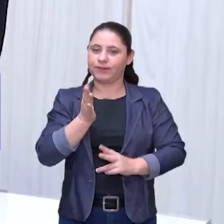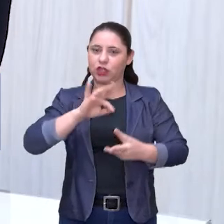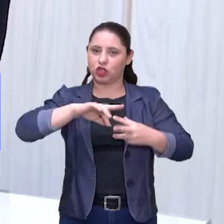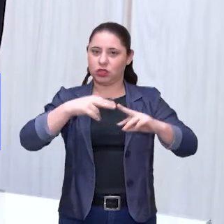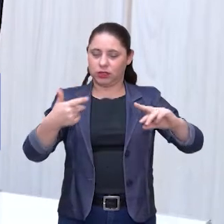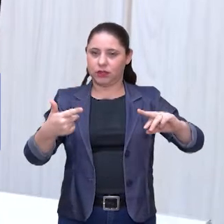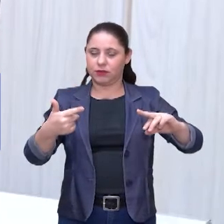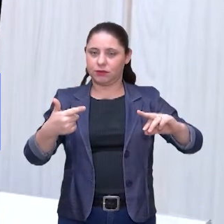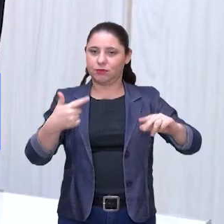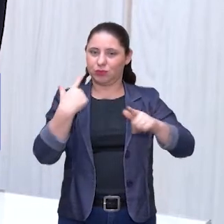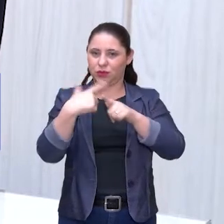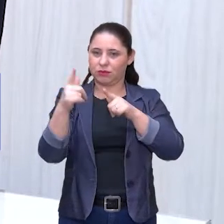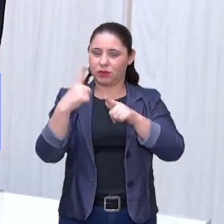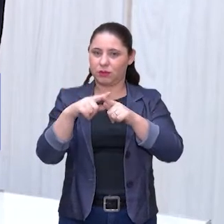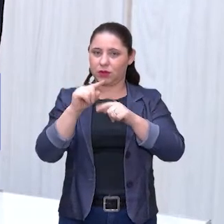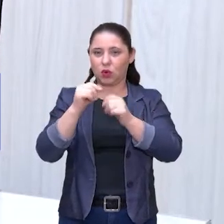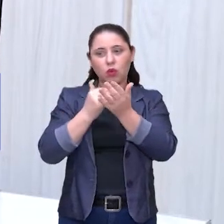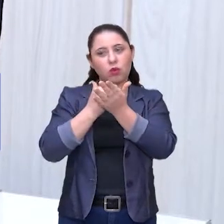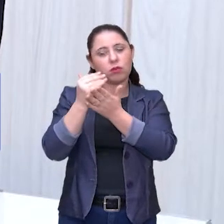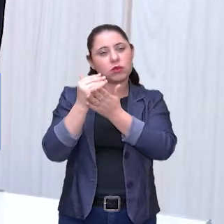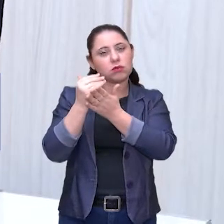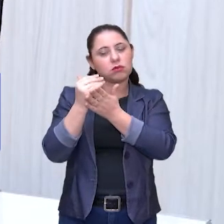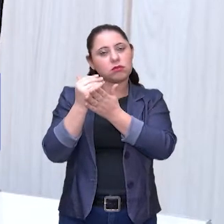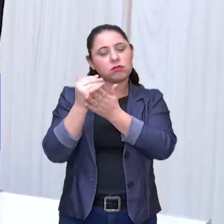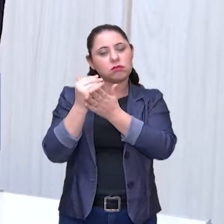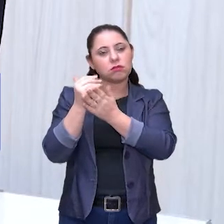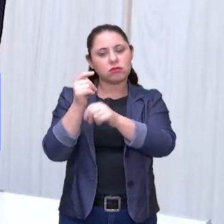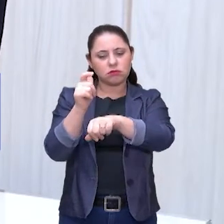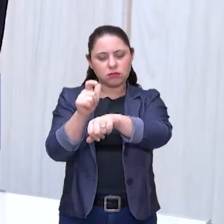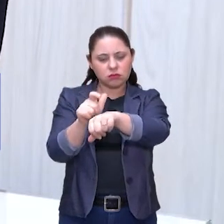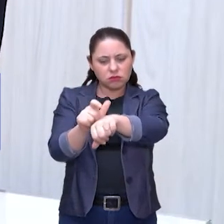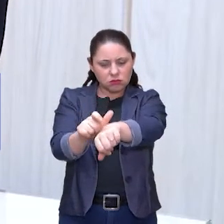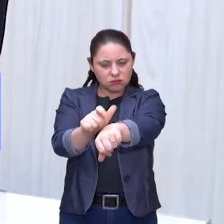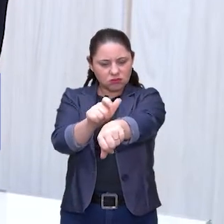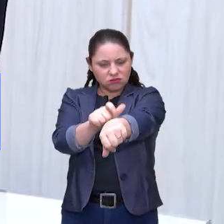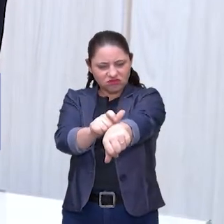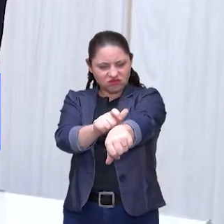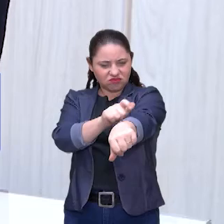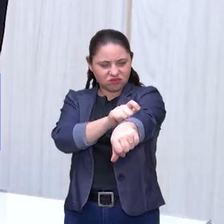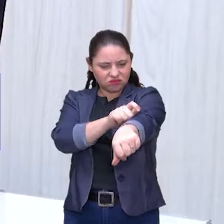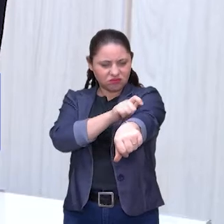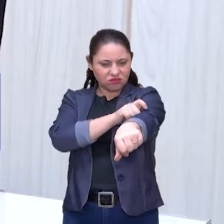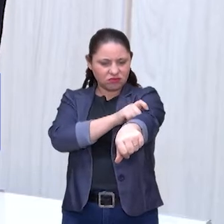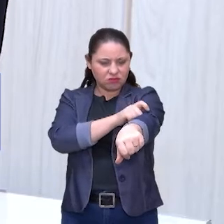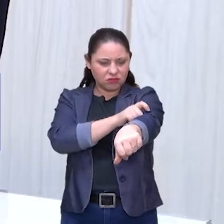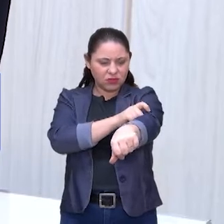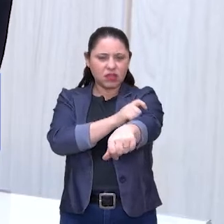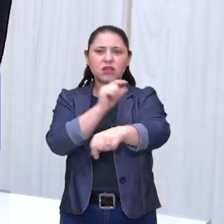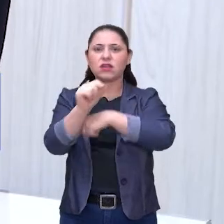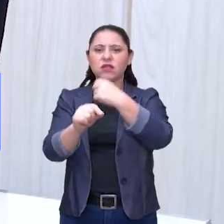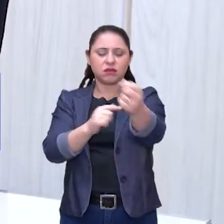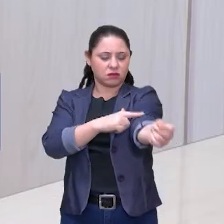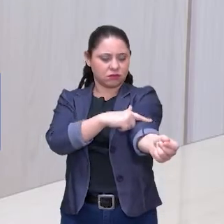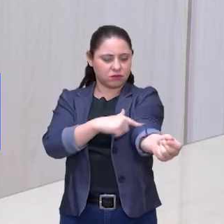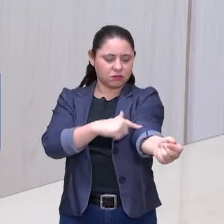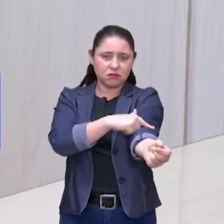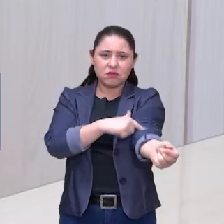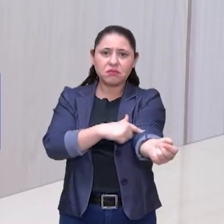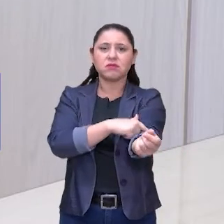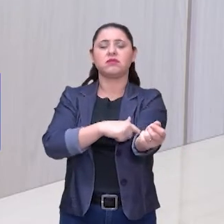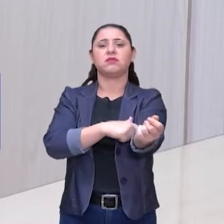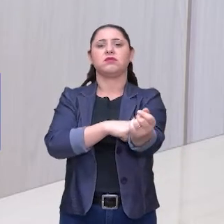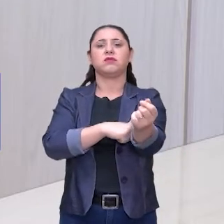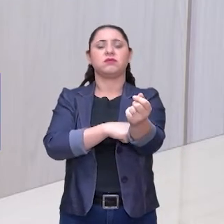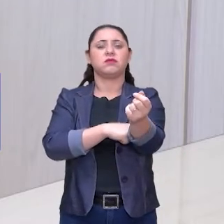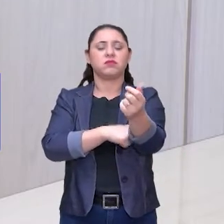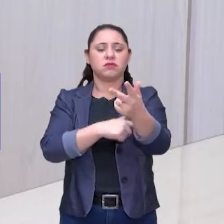nasce com essa predisposição e aí começa a apresentar áreas de eczema, dermatite. Mas nas dobras,